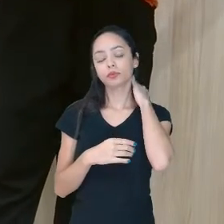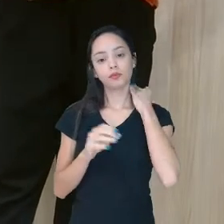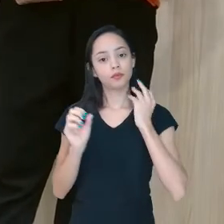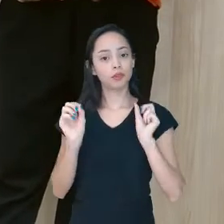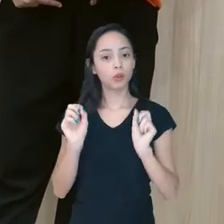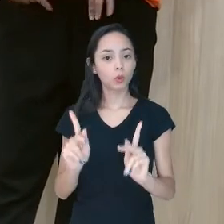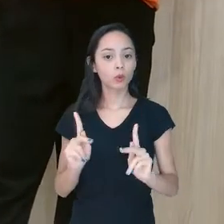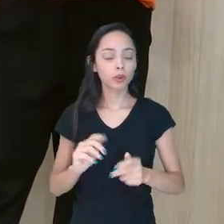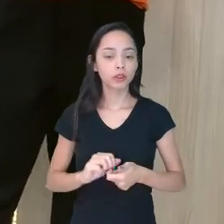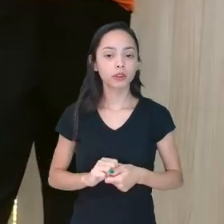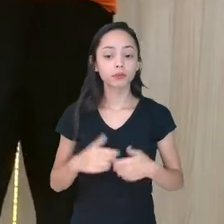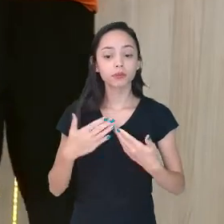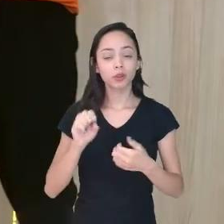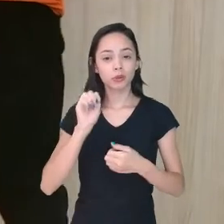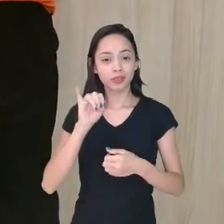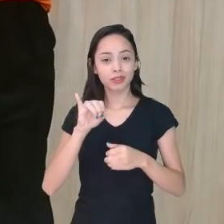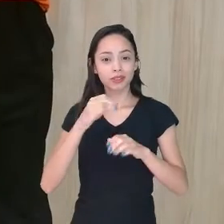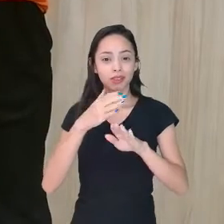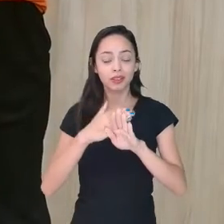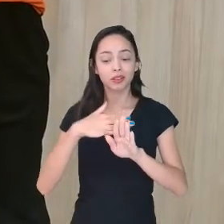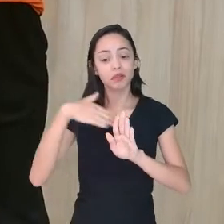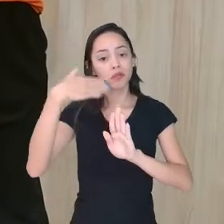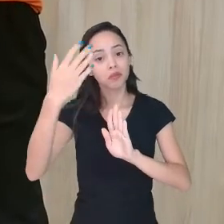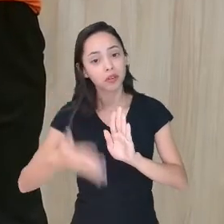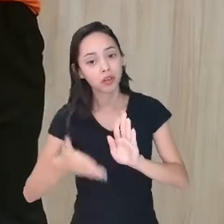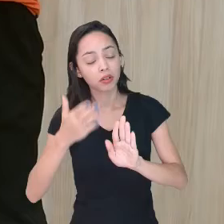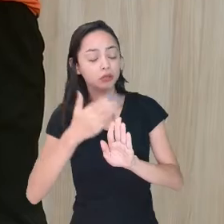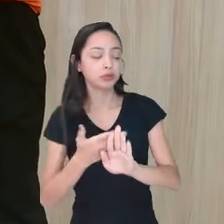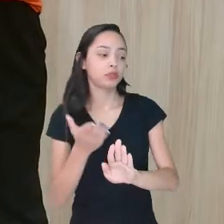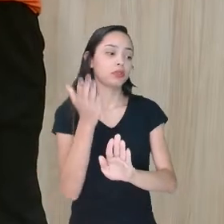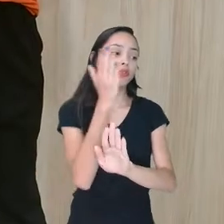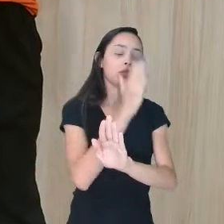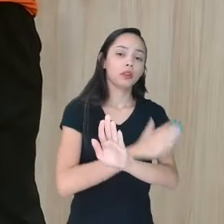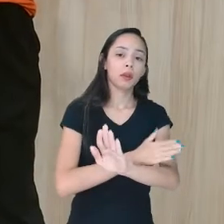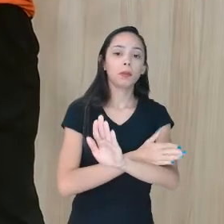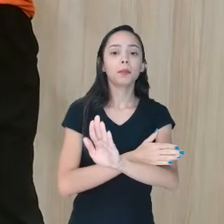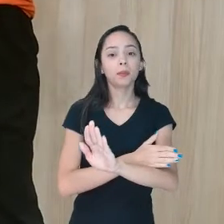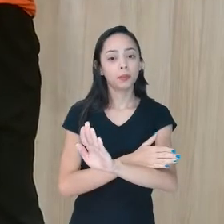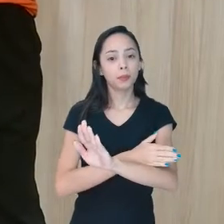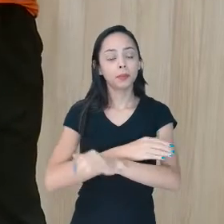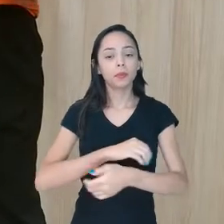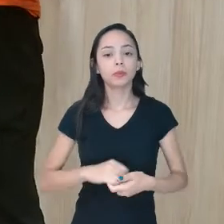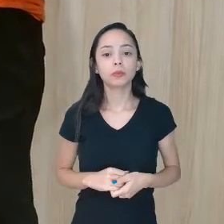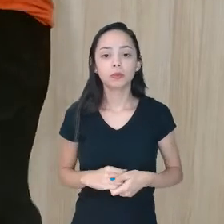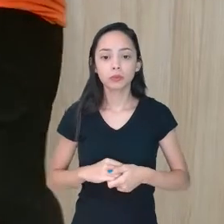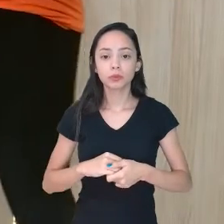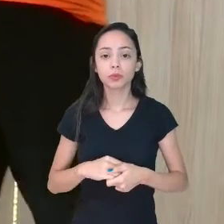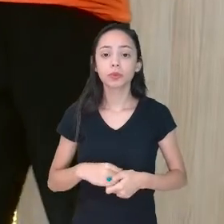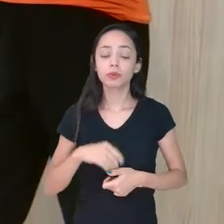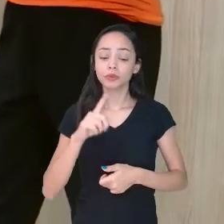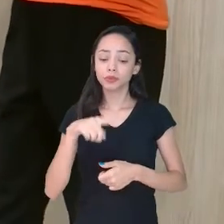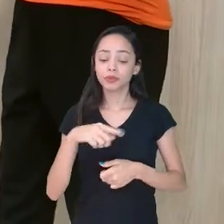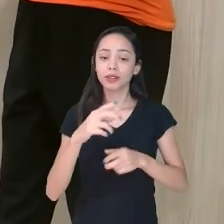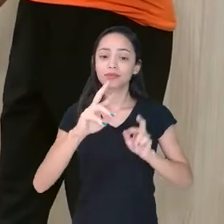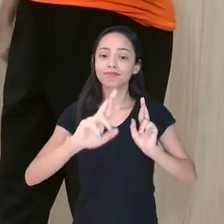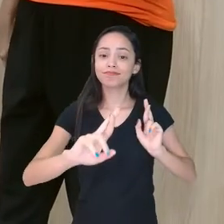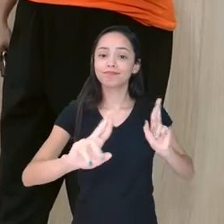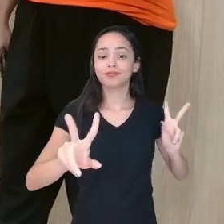tá? Então, se ele está pós-posto, depois é um significado. Se ele está anteposto, antes ele é outro